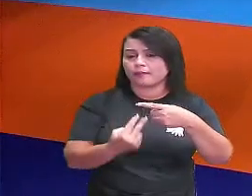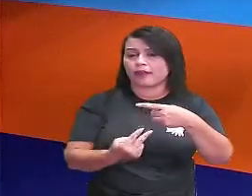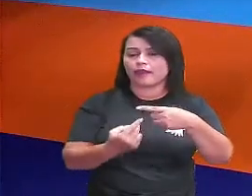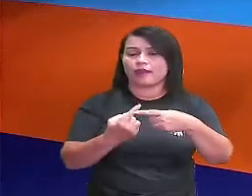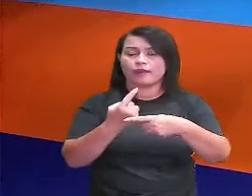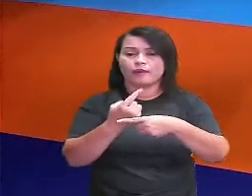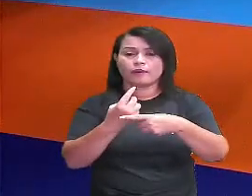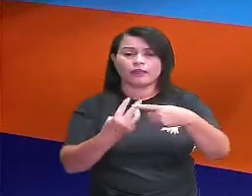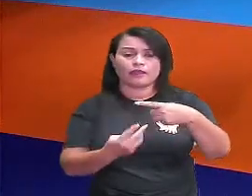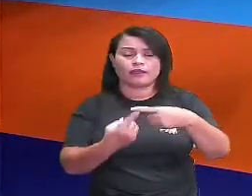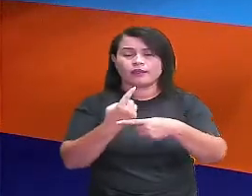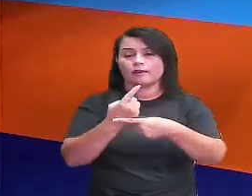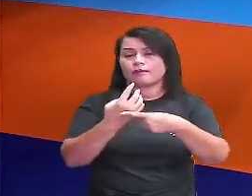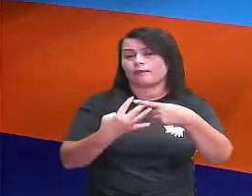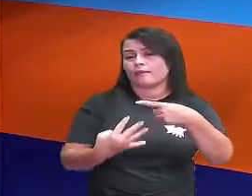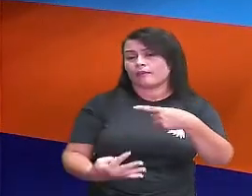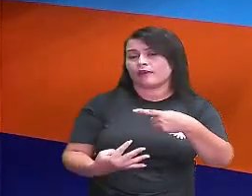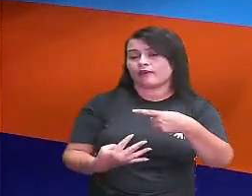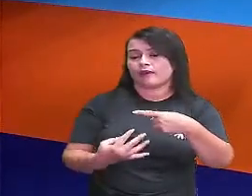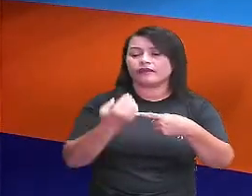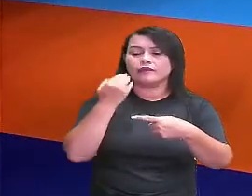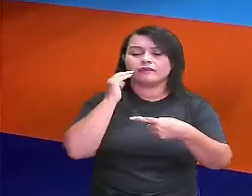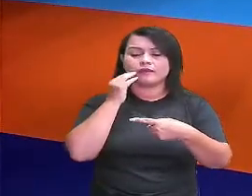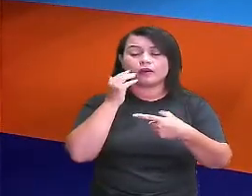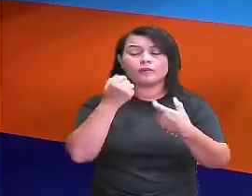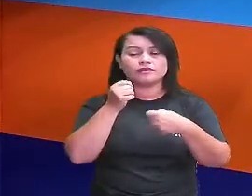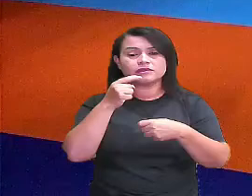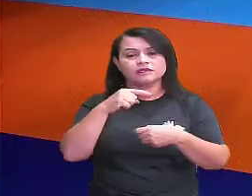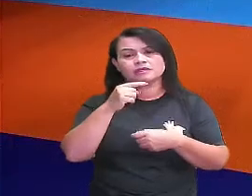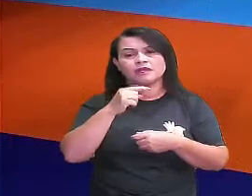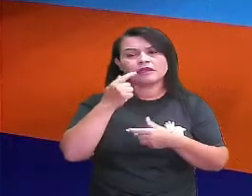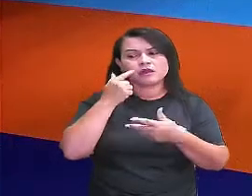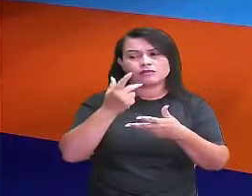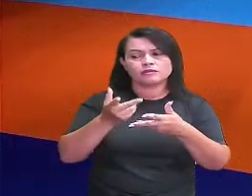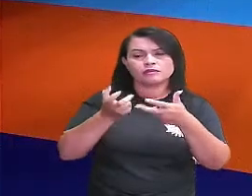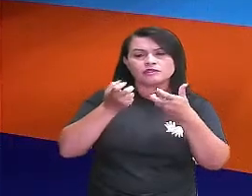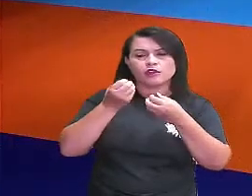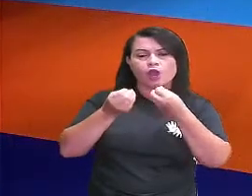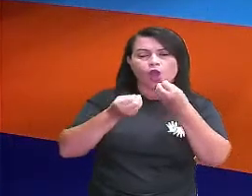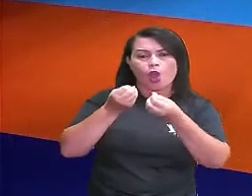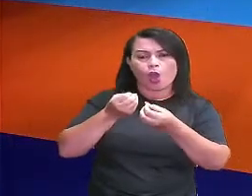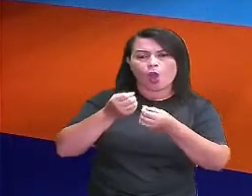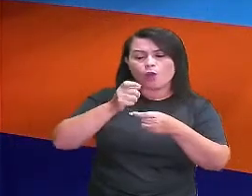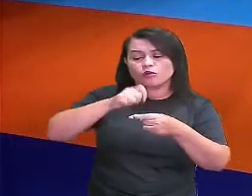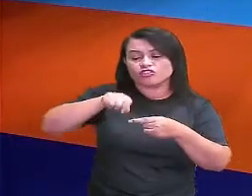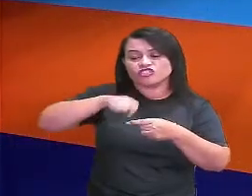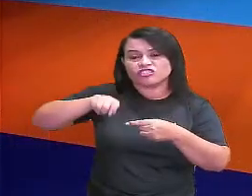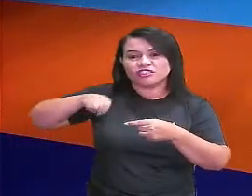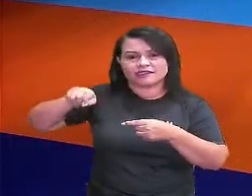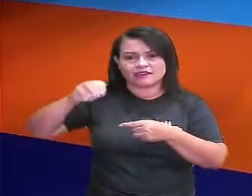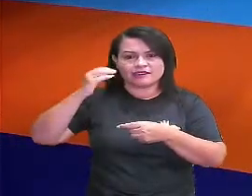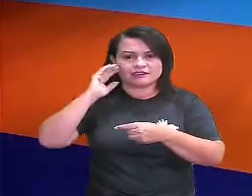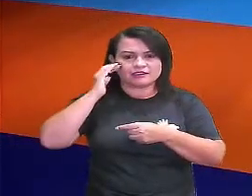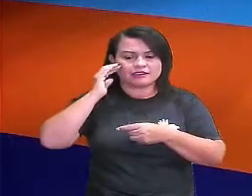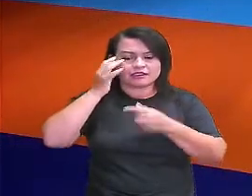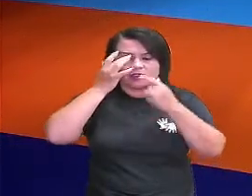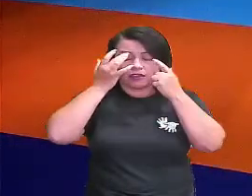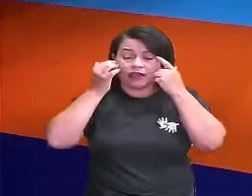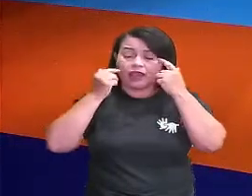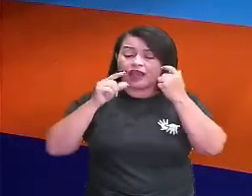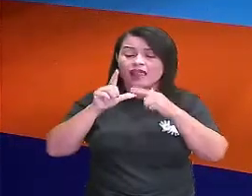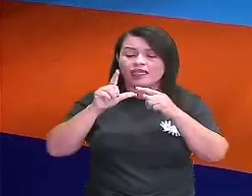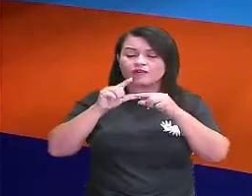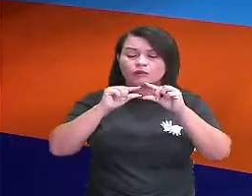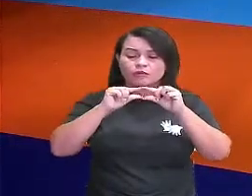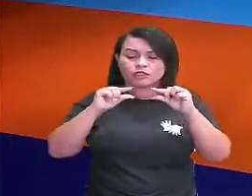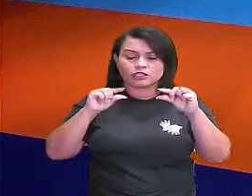1/3, 1/4, tá certo? E aí eu preciso que você acompanhe essa imagem, que aí a letrinha ficou um pouquinho pequena, mas